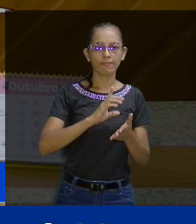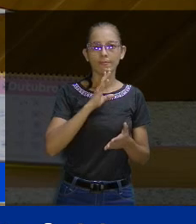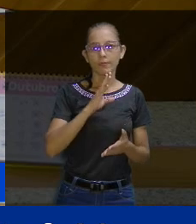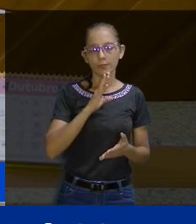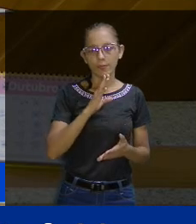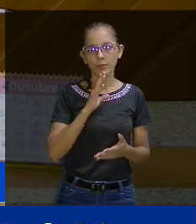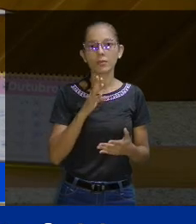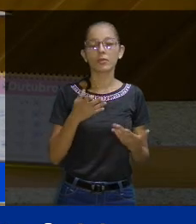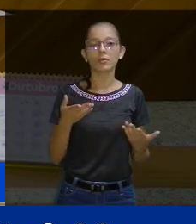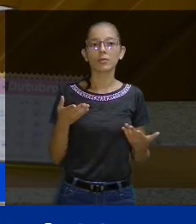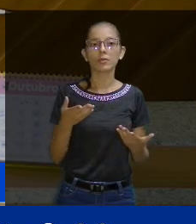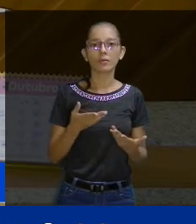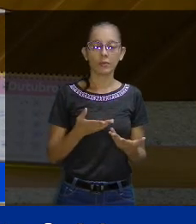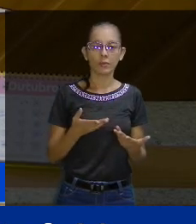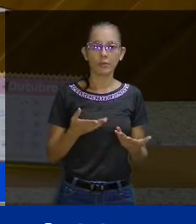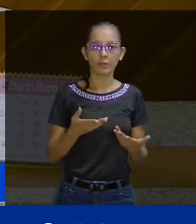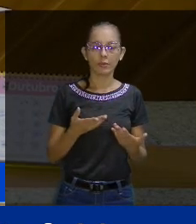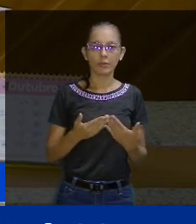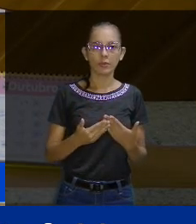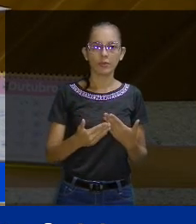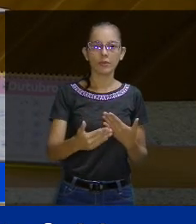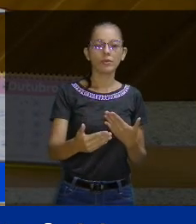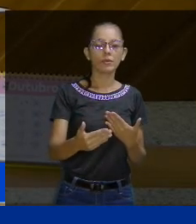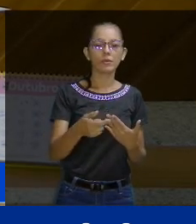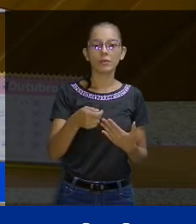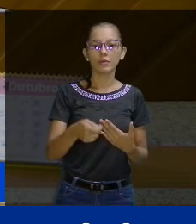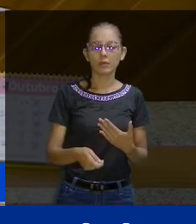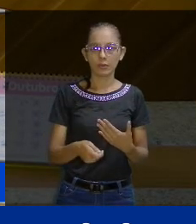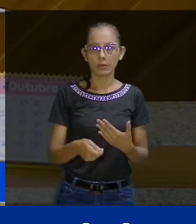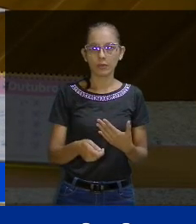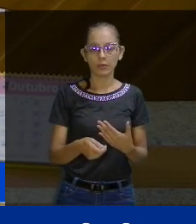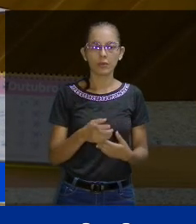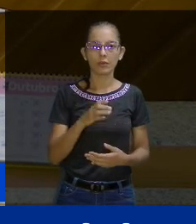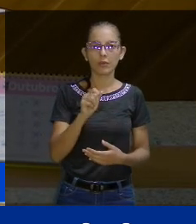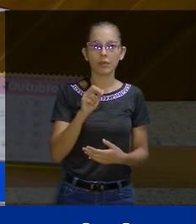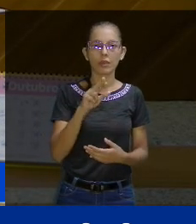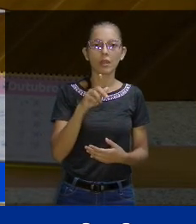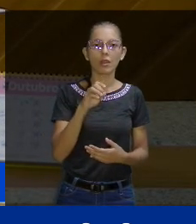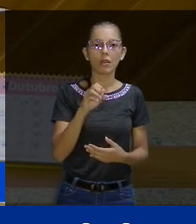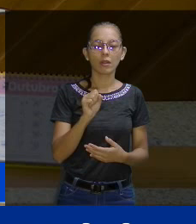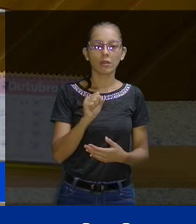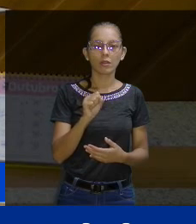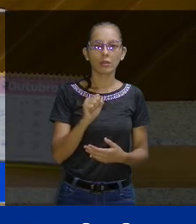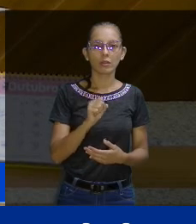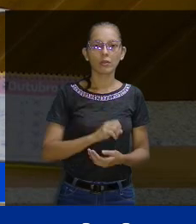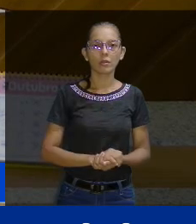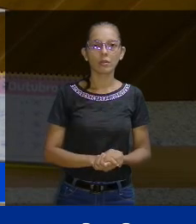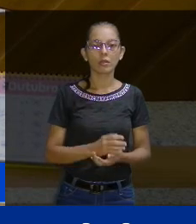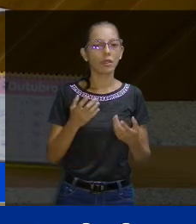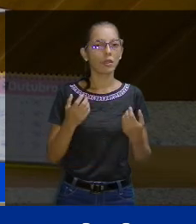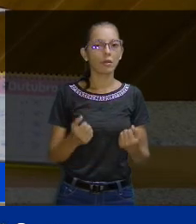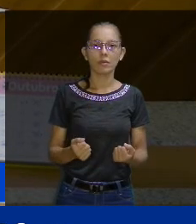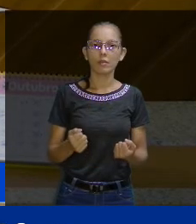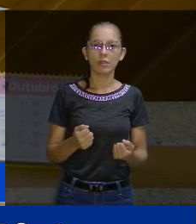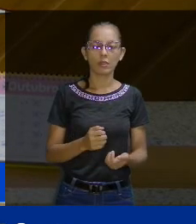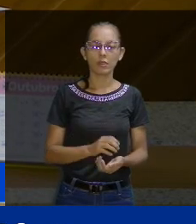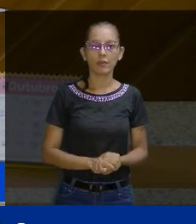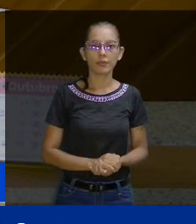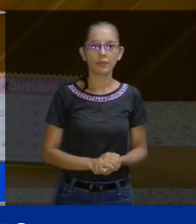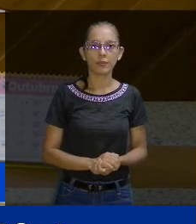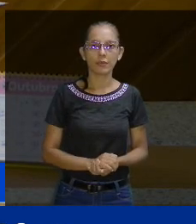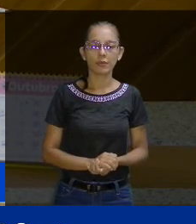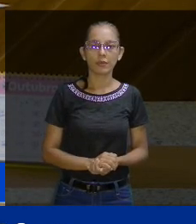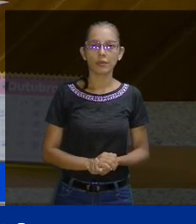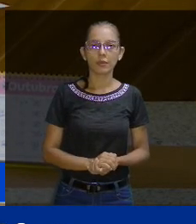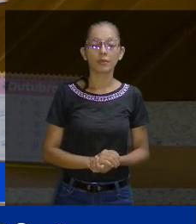agravo regimental e, no mérito, após o voto do juiz Carlos Fernando negando-lhe provimento, no que foi acompanhado pela juíza